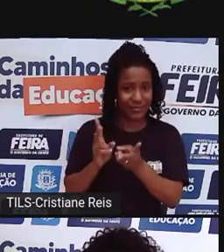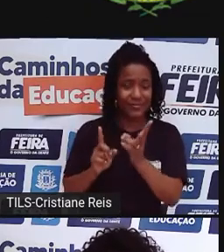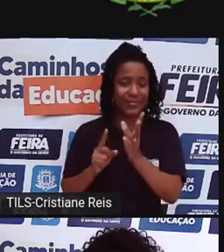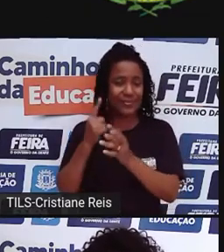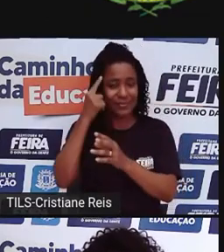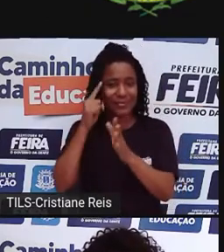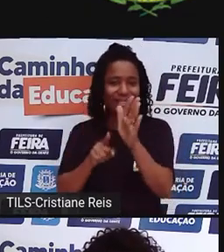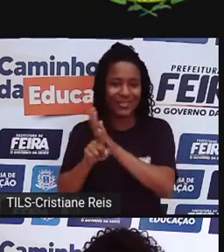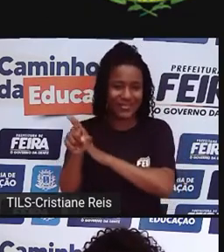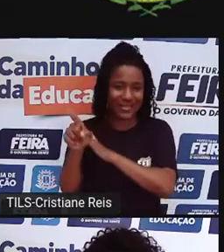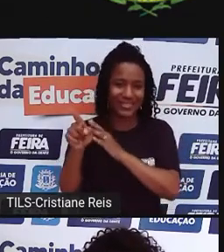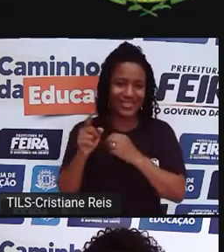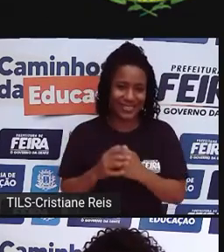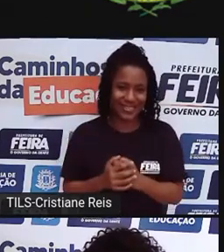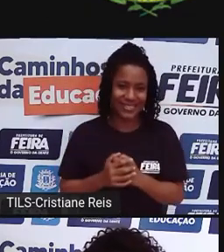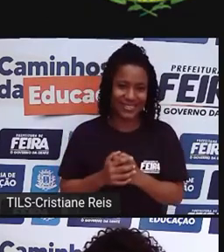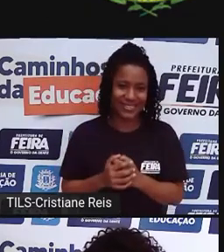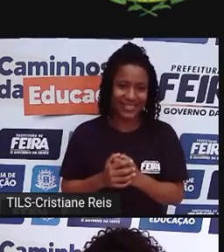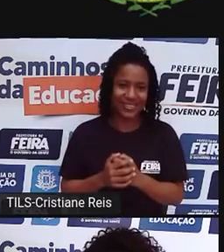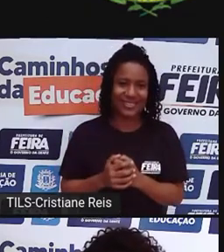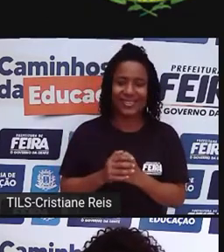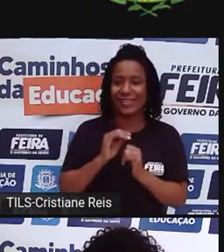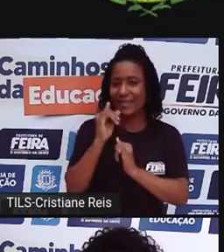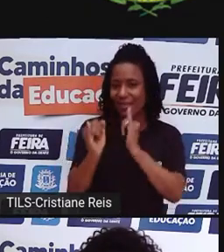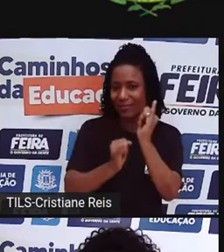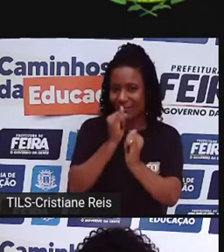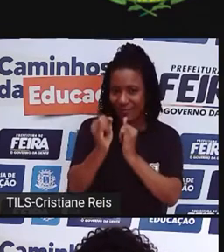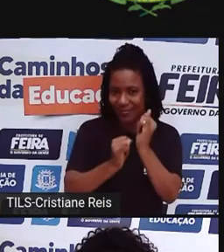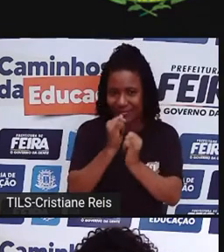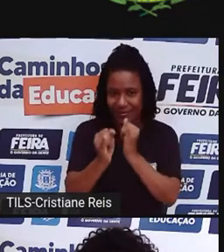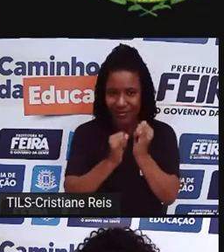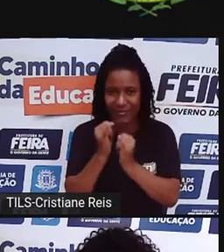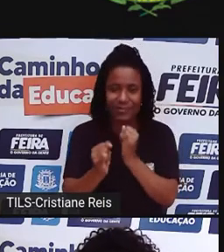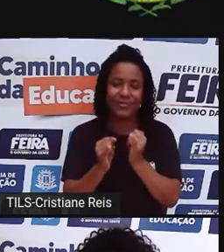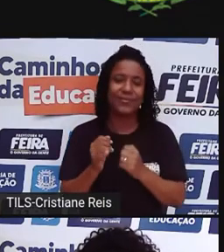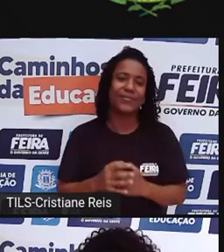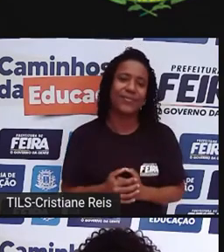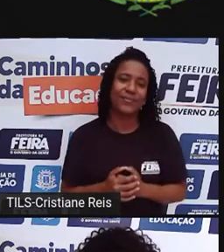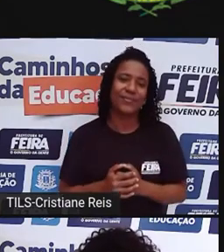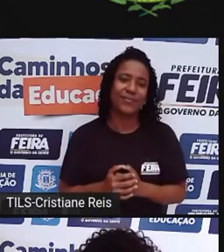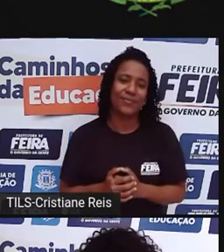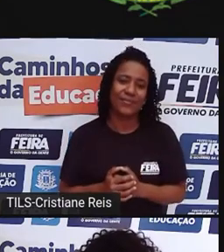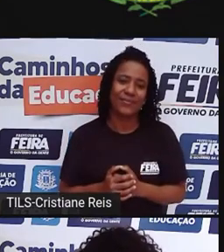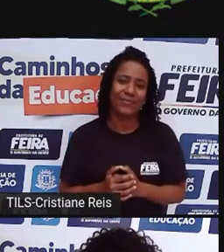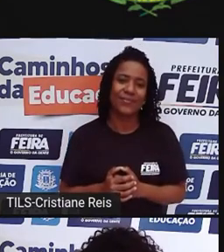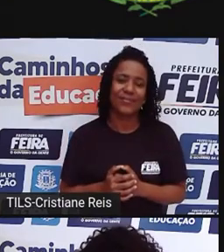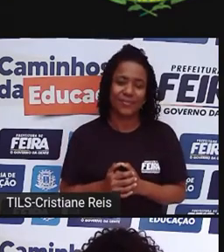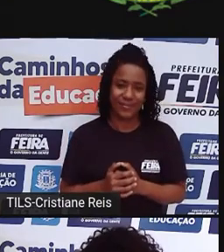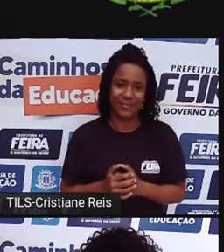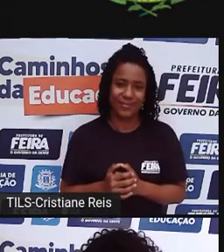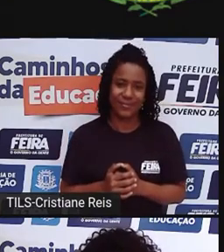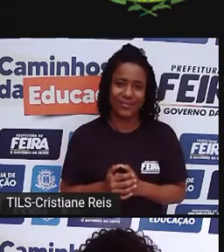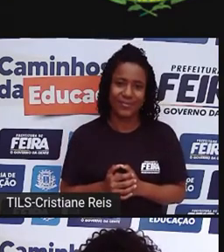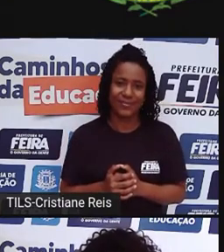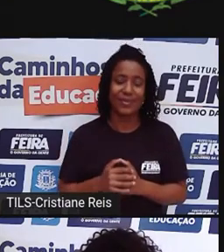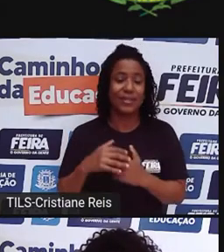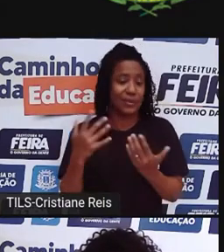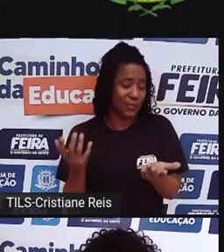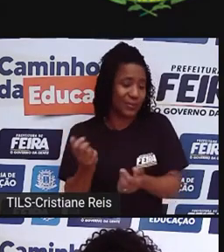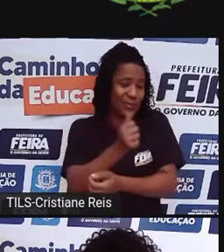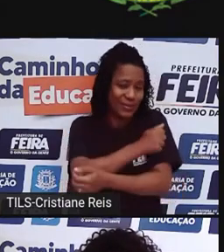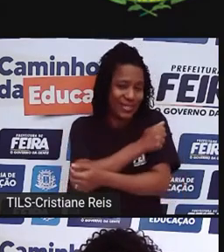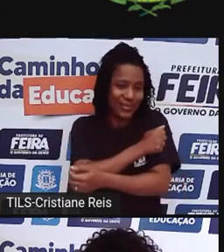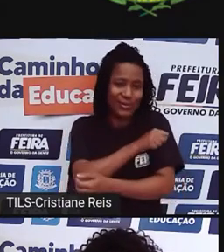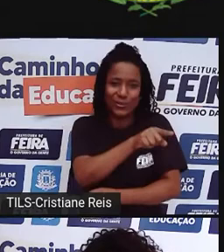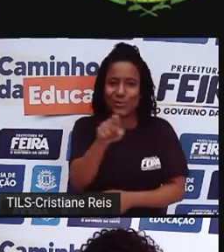porque é o século XXI, né? Estamos aí, nossos alunos aqui mesmo, eles nasceram na internet, então